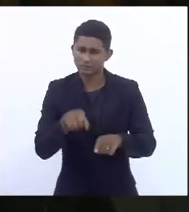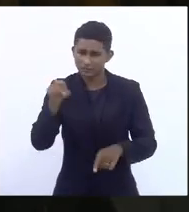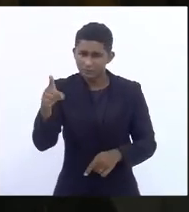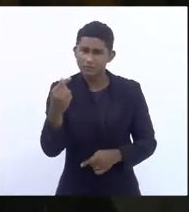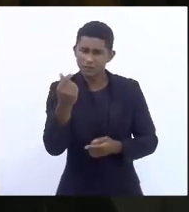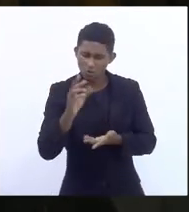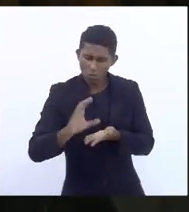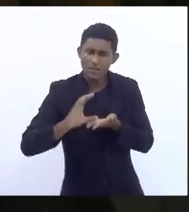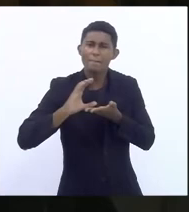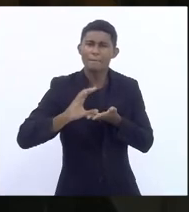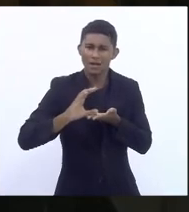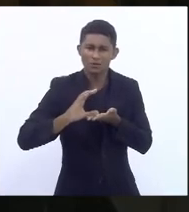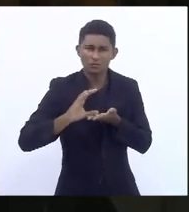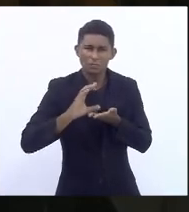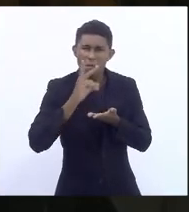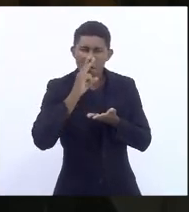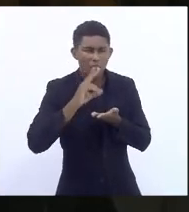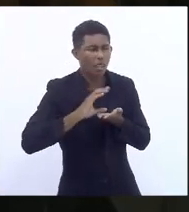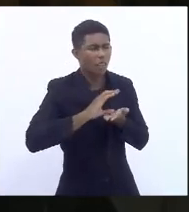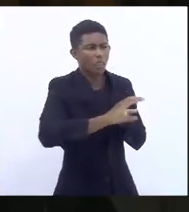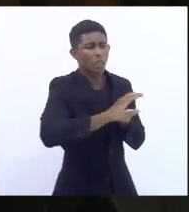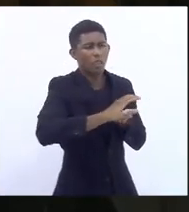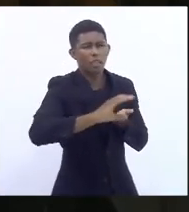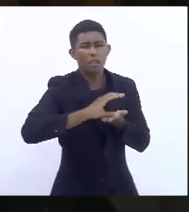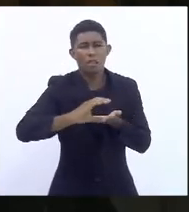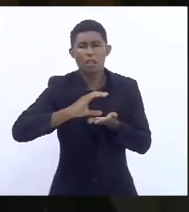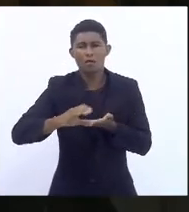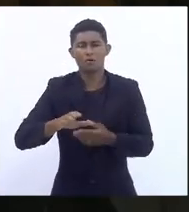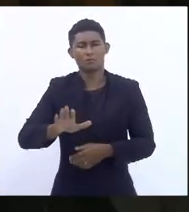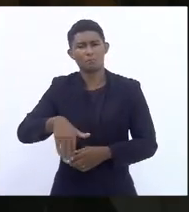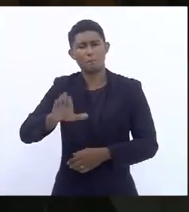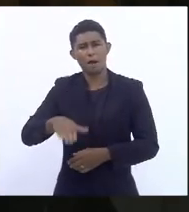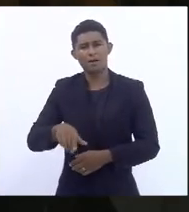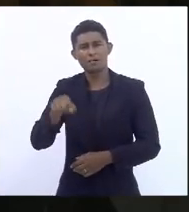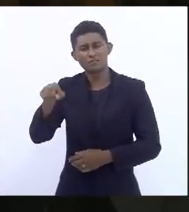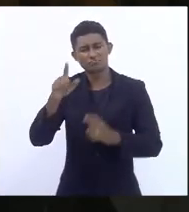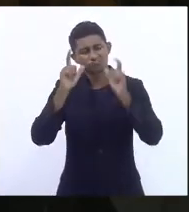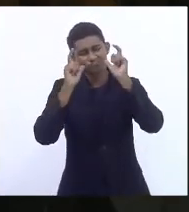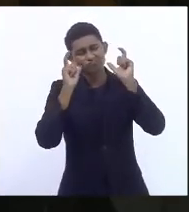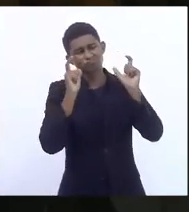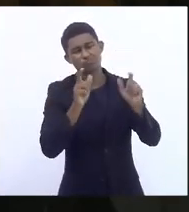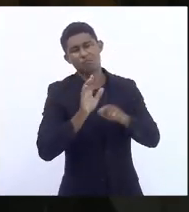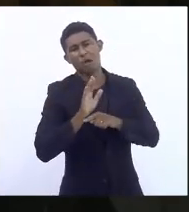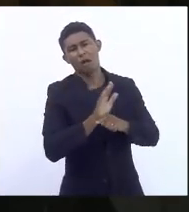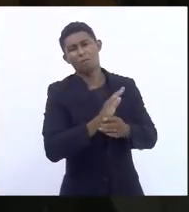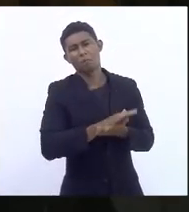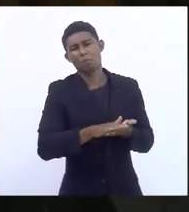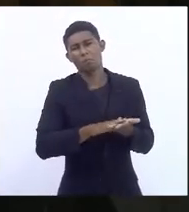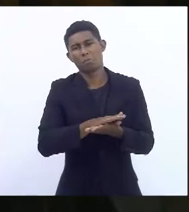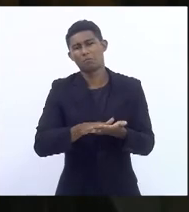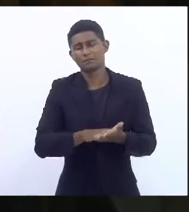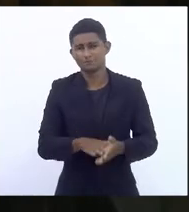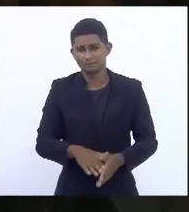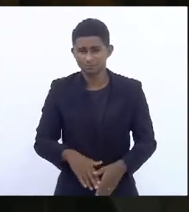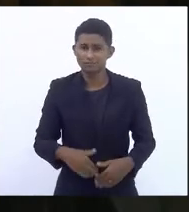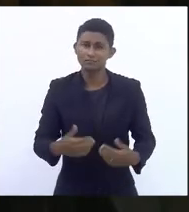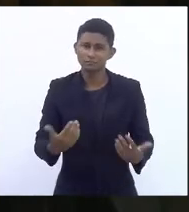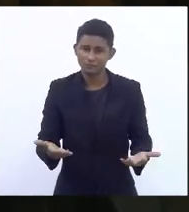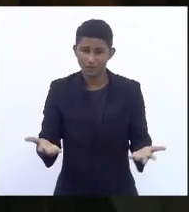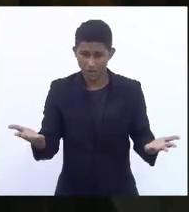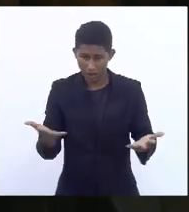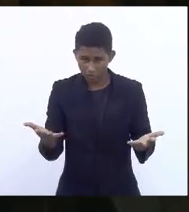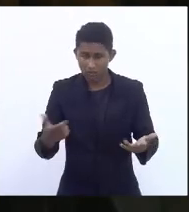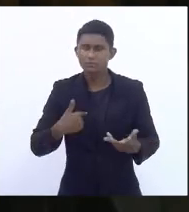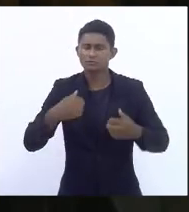público, demonstrou total desapreço, desprezo e desinteresse por esta política pública. Vamos decompor isso em